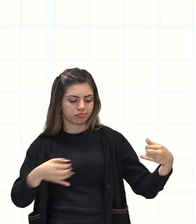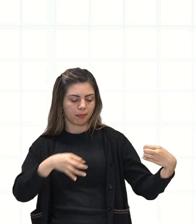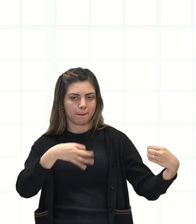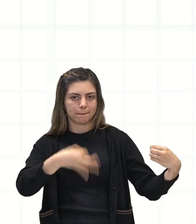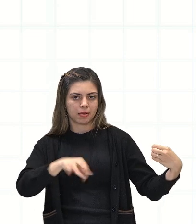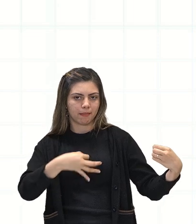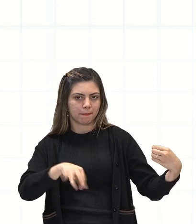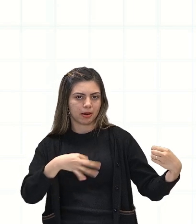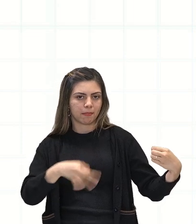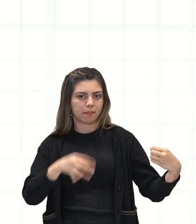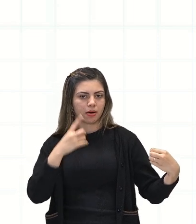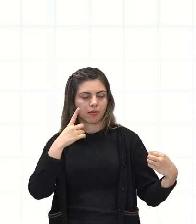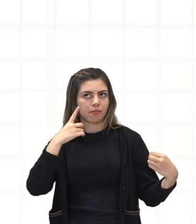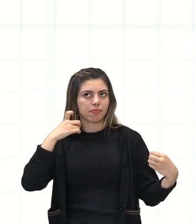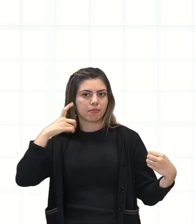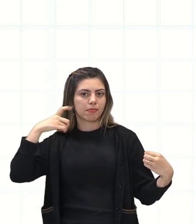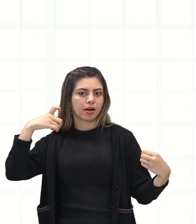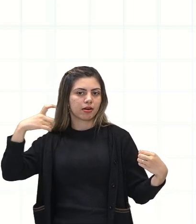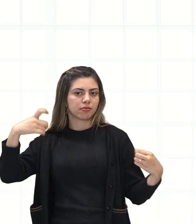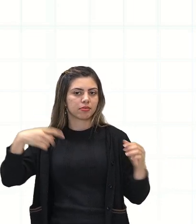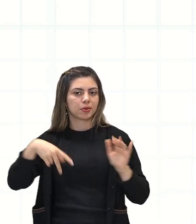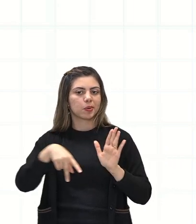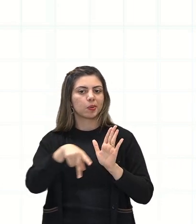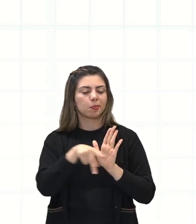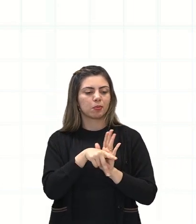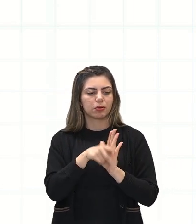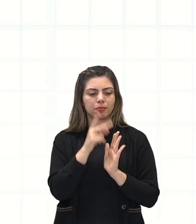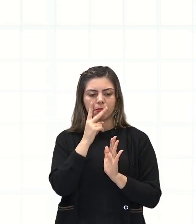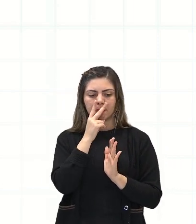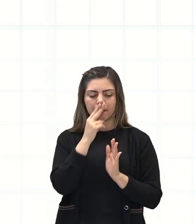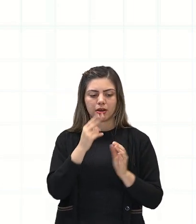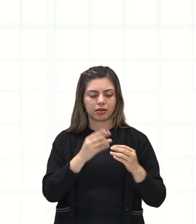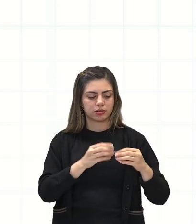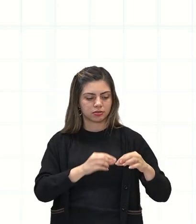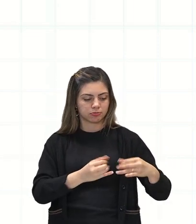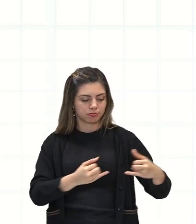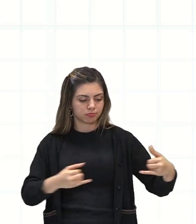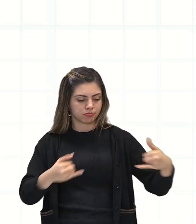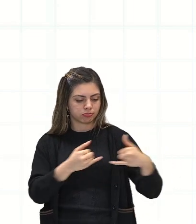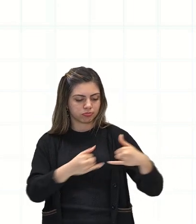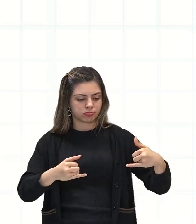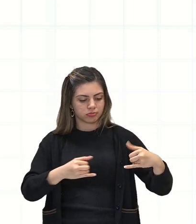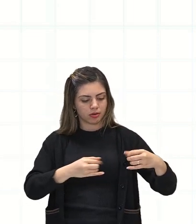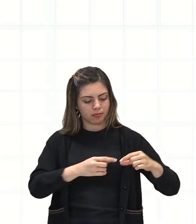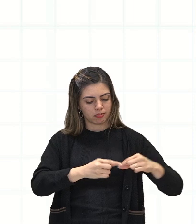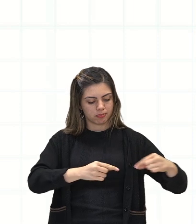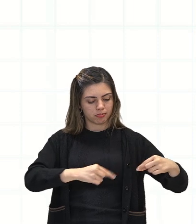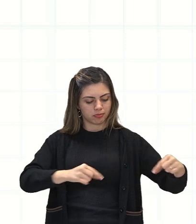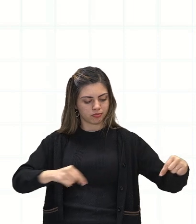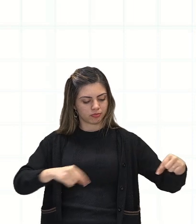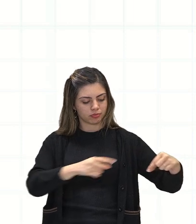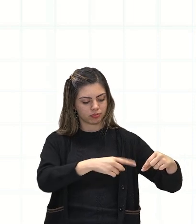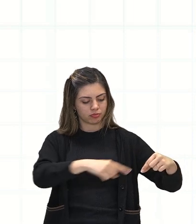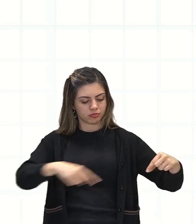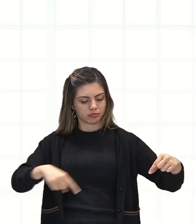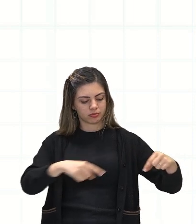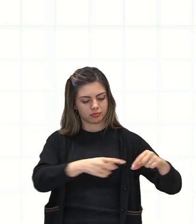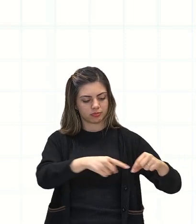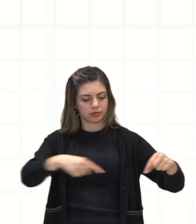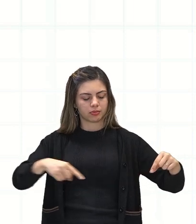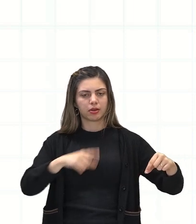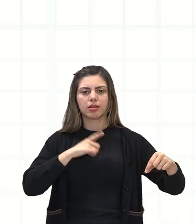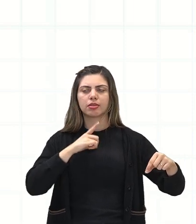Quando os sons dos violões vão soluçando, quando os sons dos violões nas cordas gemem e